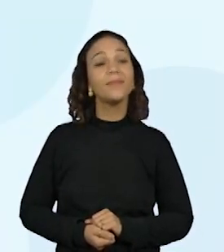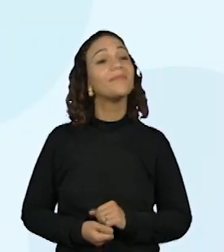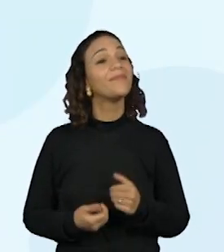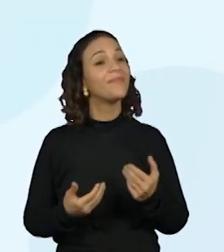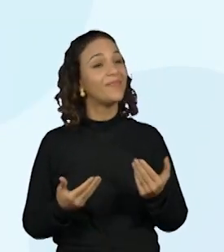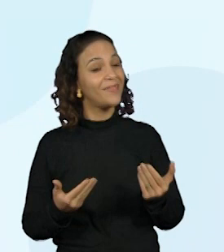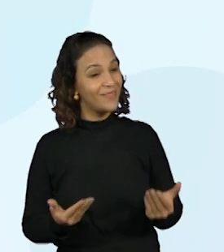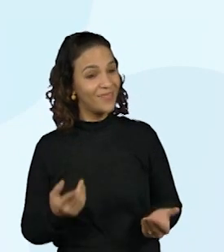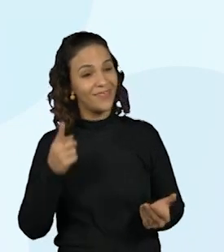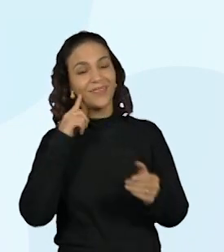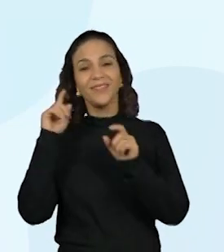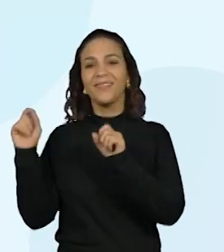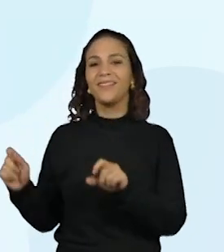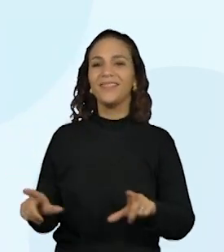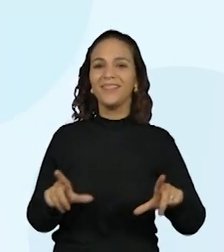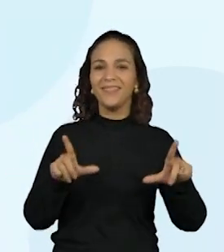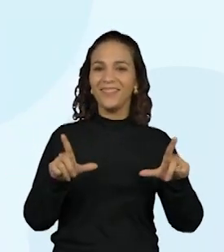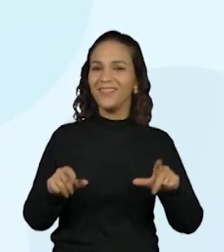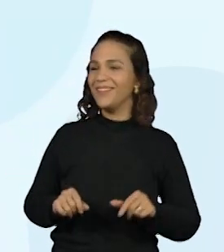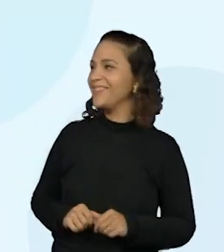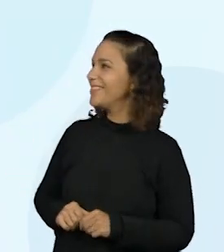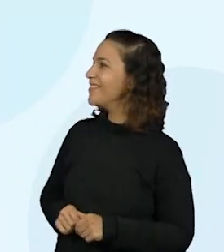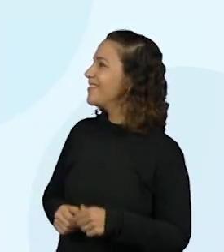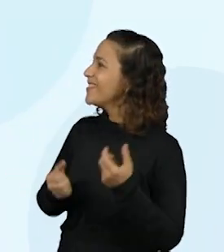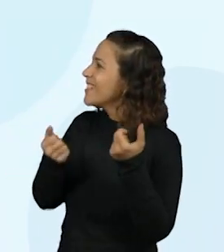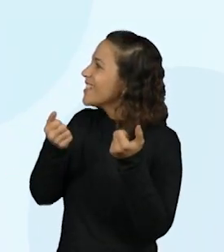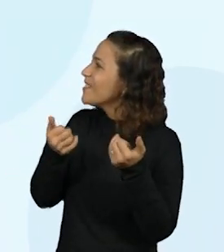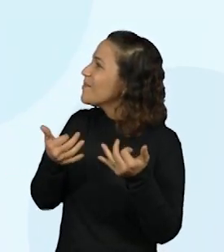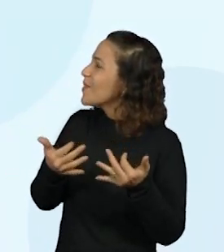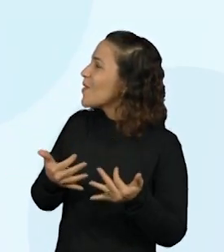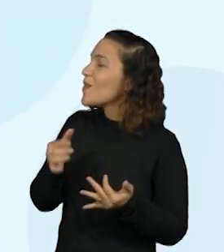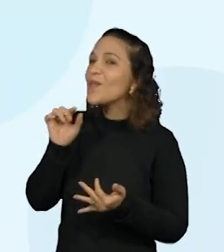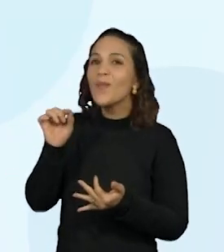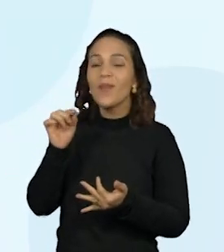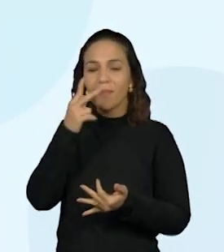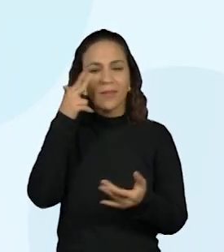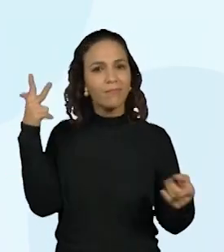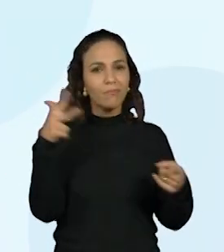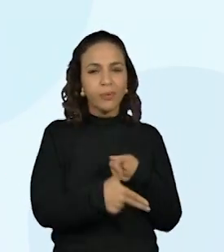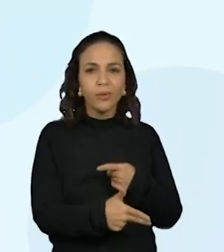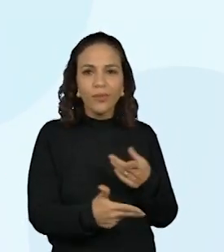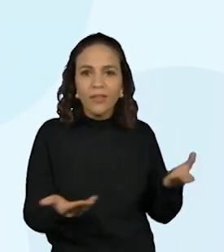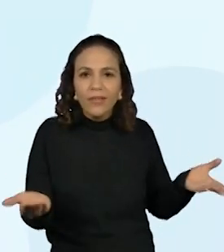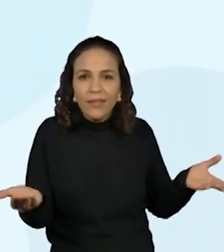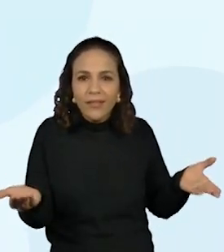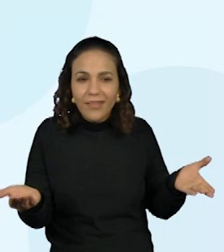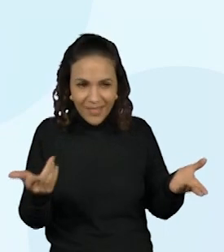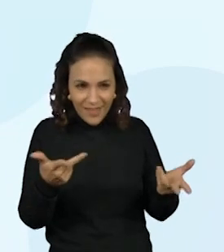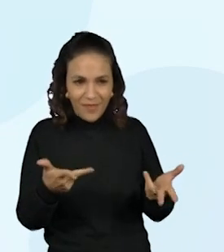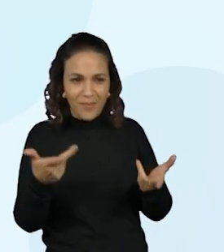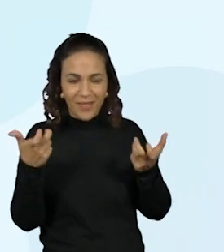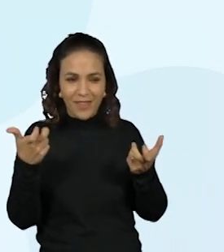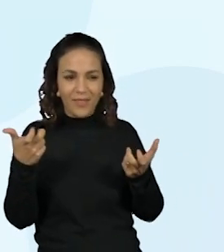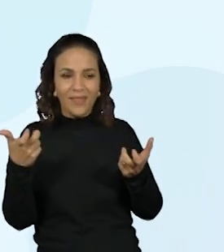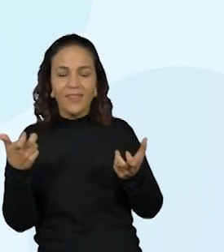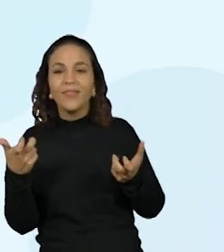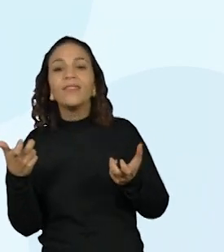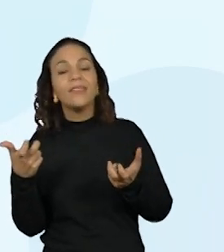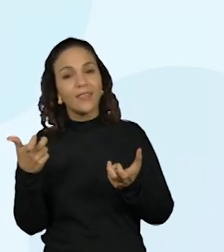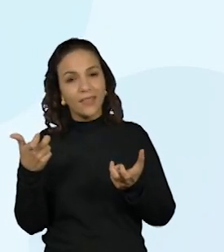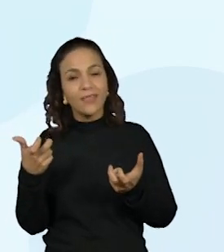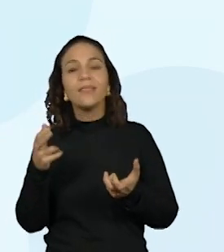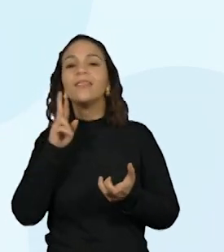Nós temos na tela o que fizemos nessa explicação, mas com a nossa interrupção, vocês perceberam que a resposta